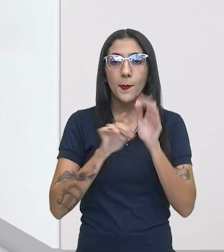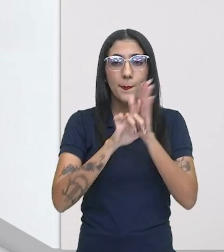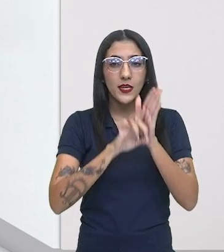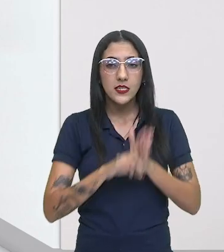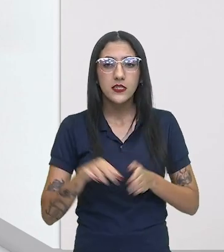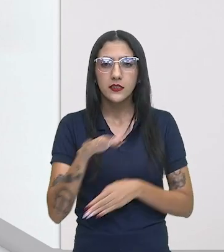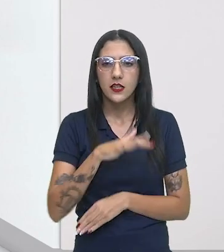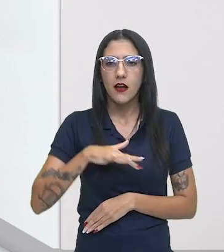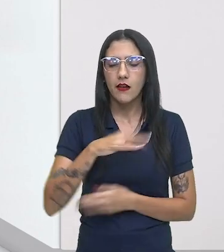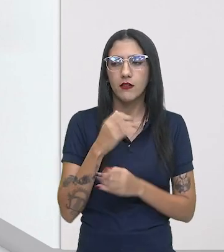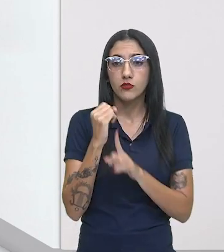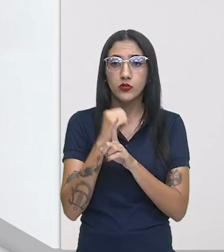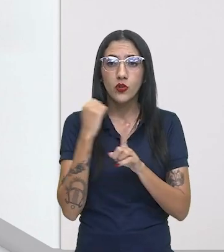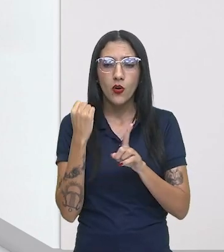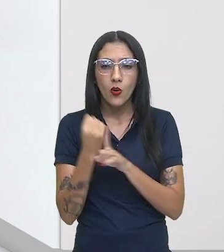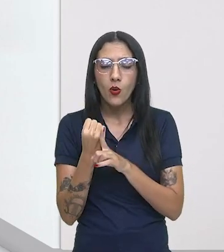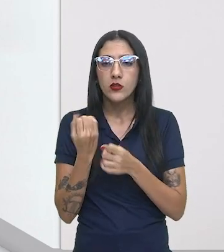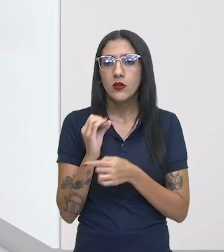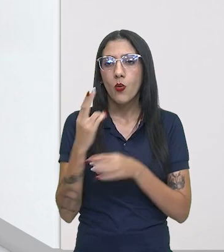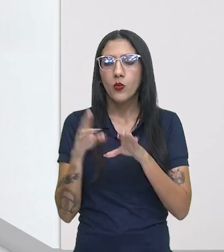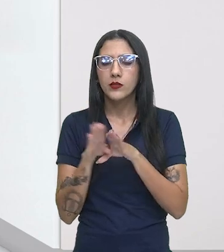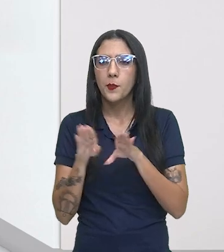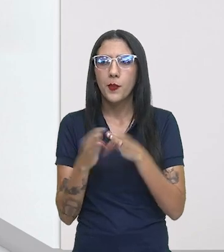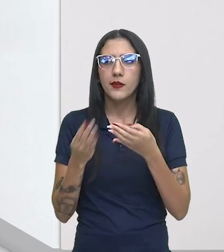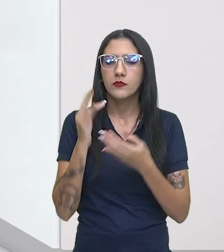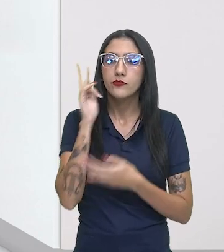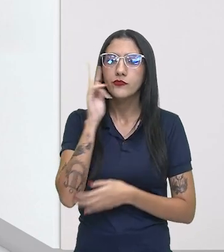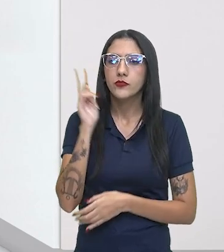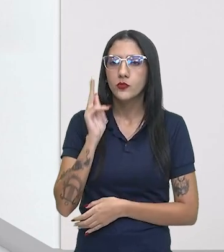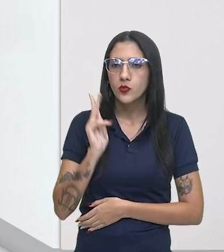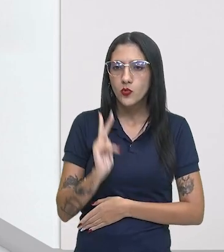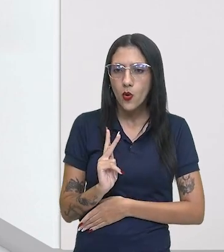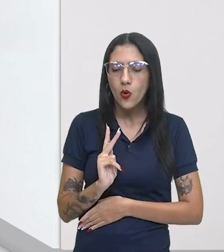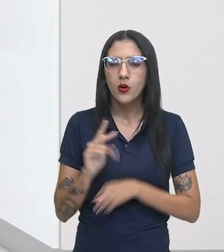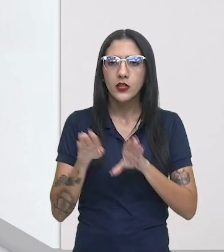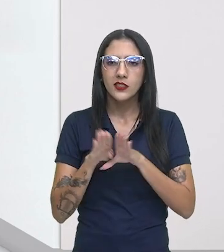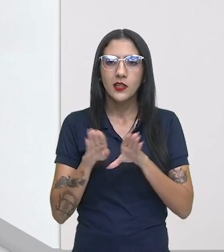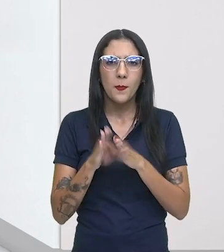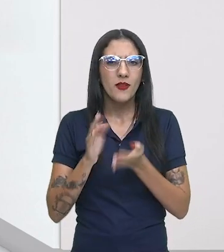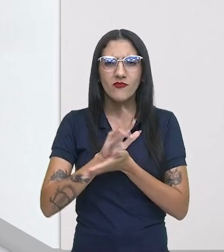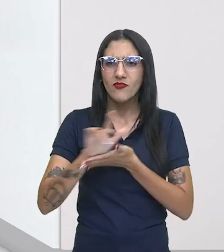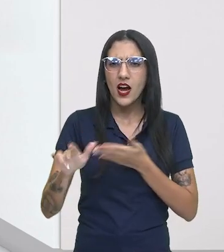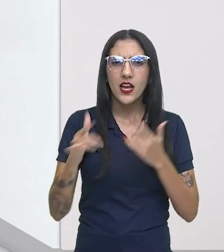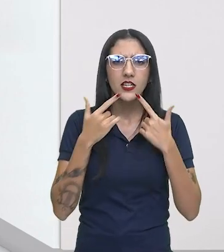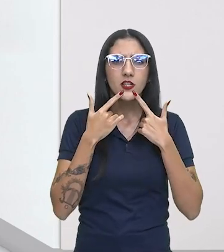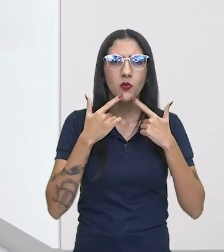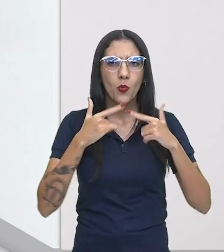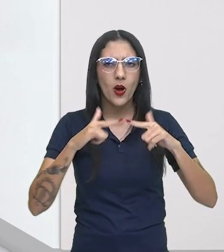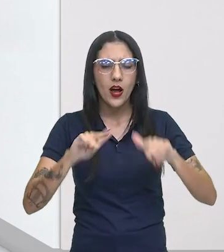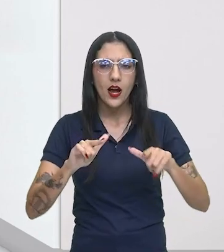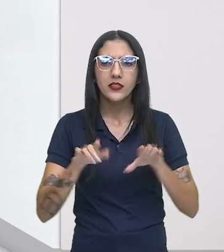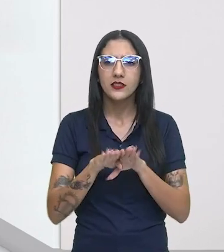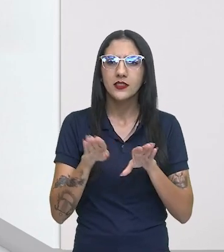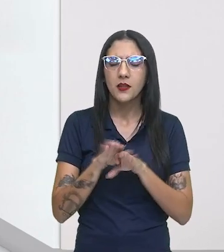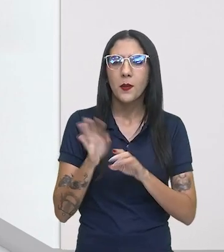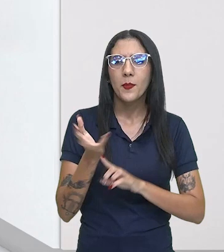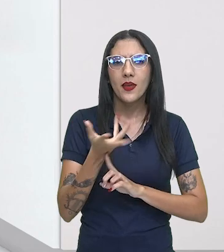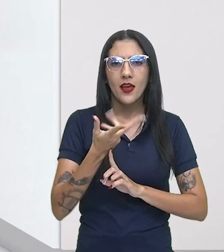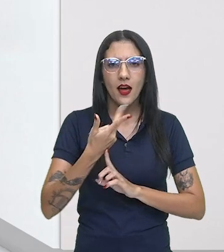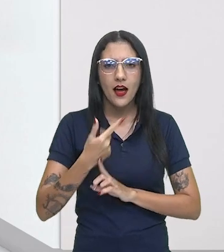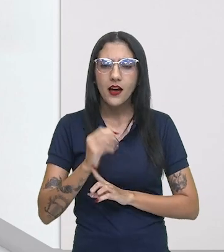pesquisas sociológicas, pesquisas em história, pesquisas em linguagens, em arte,